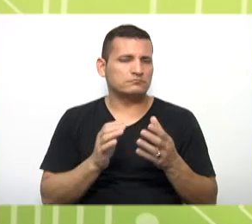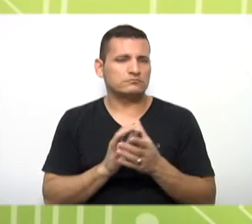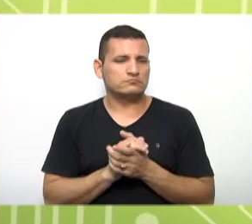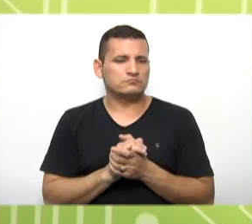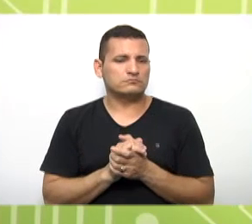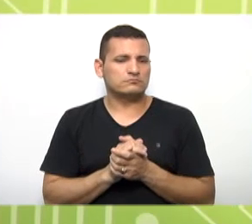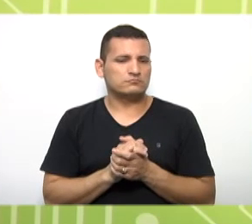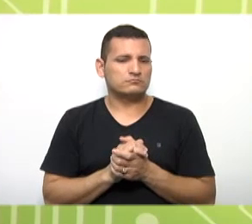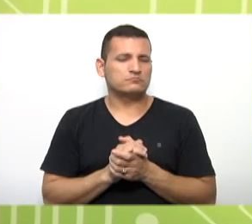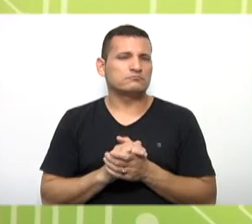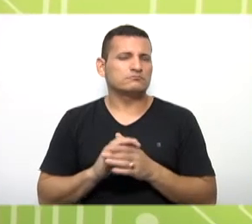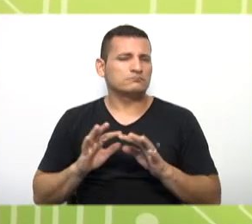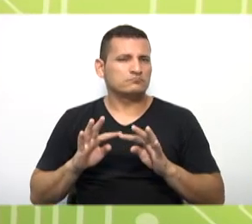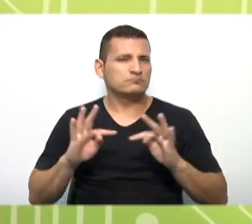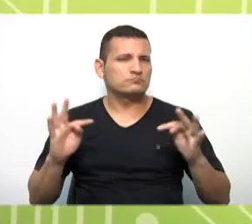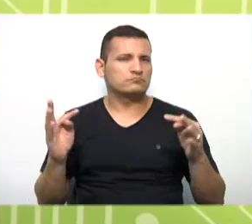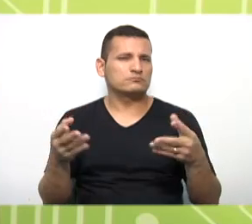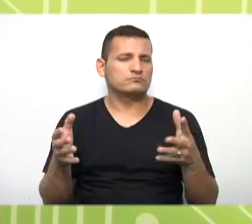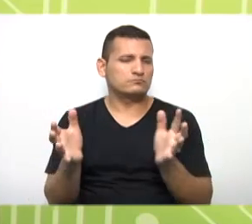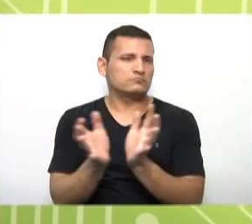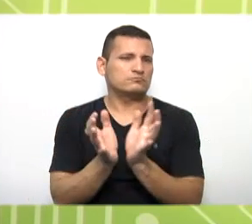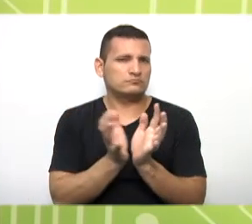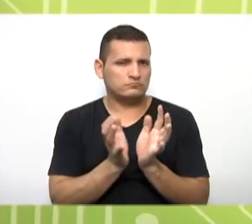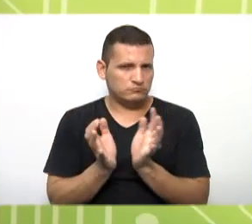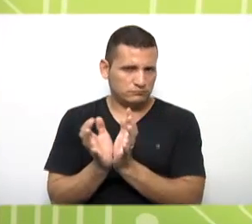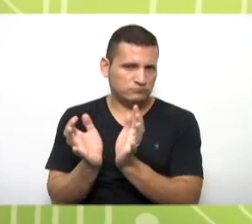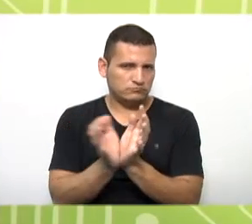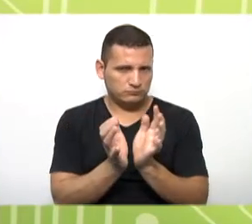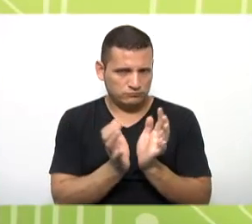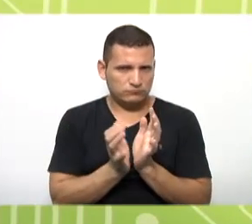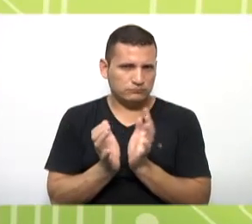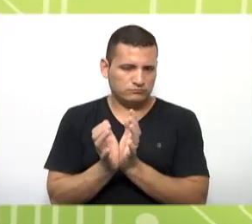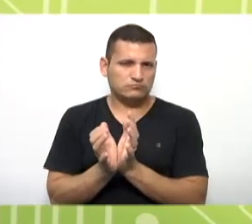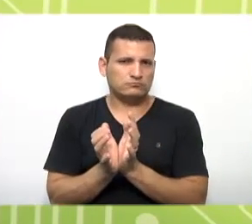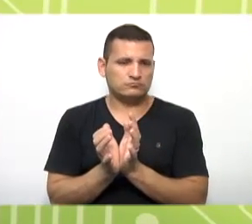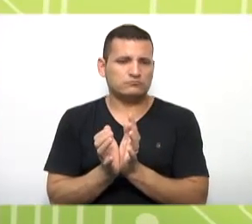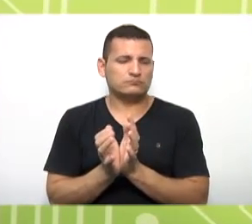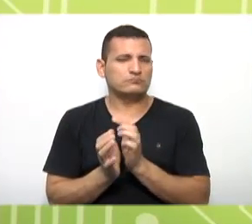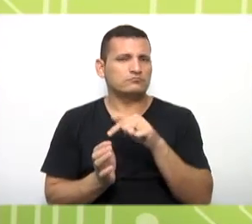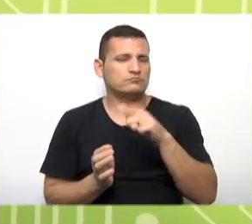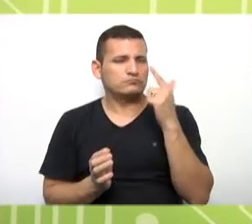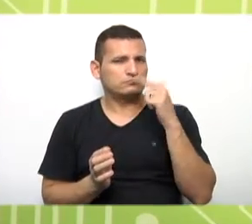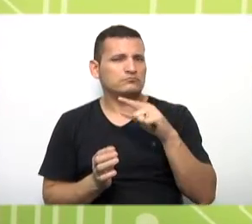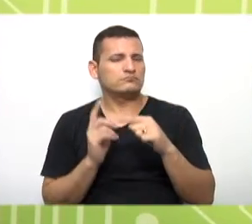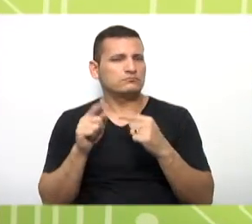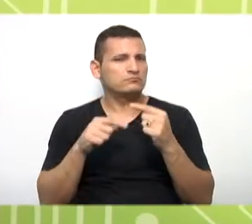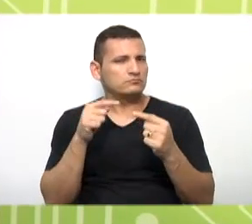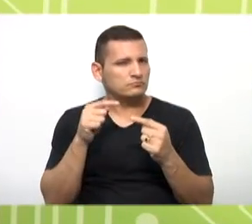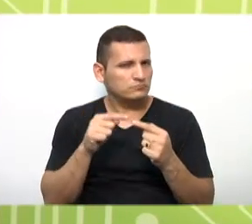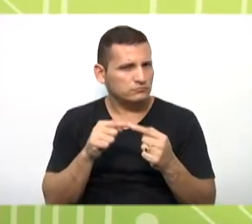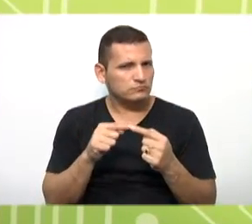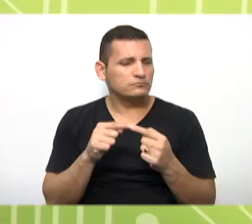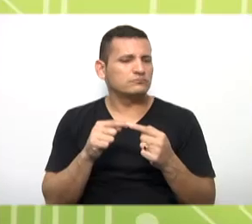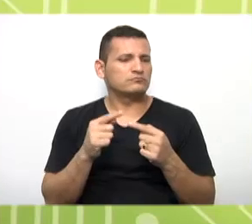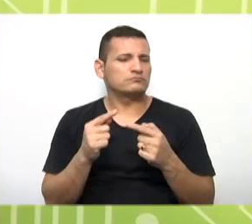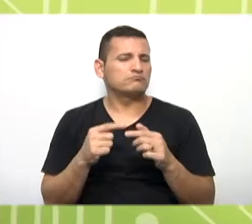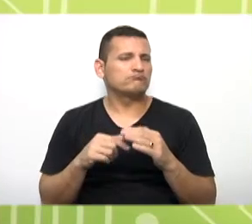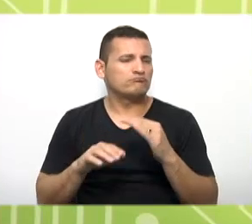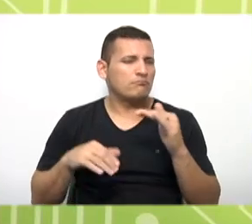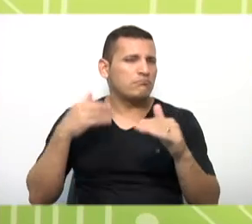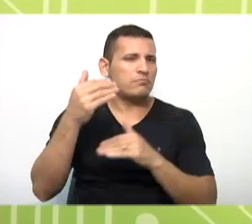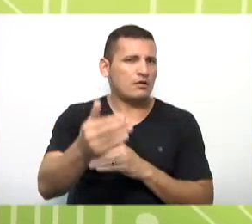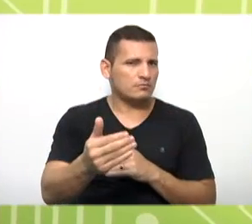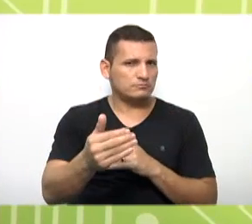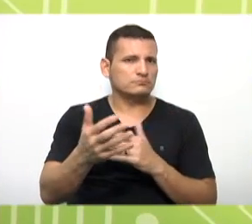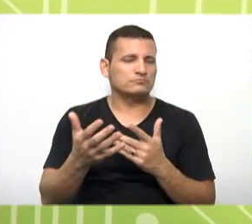toda a equipe da organização para com que atinjam objetivos mais ousados, para com que vá além, para